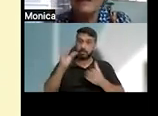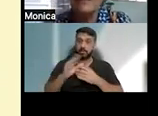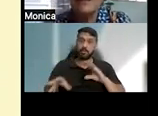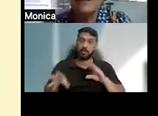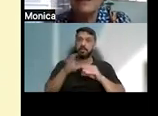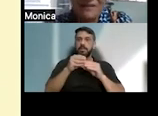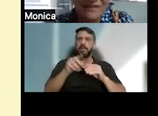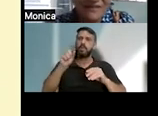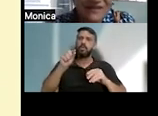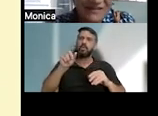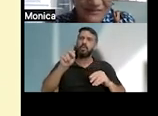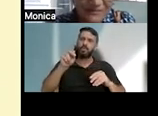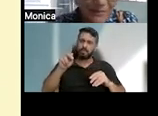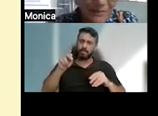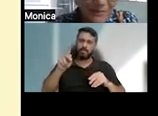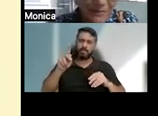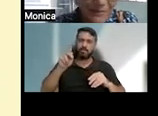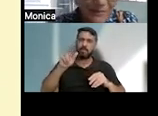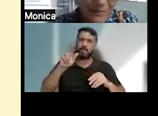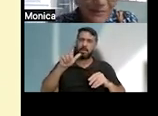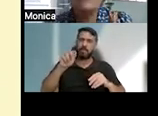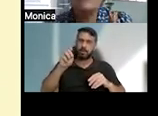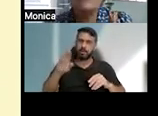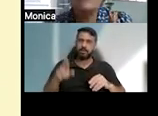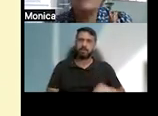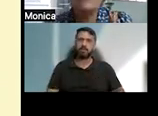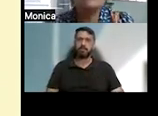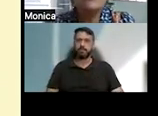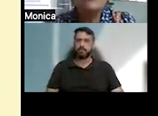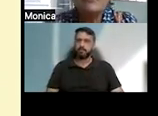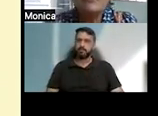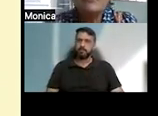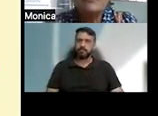que tenha dado bastante a realizar todo esse.